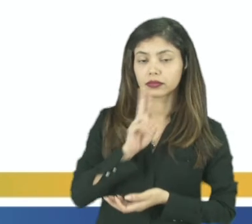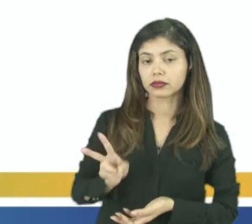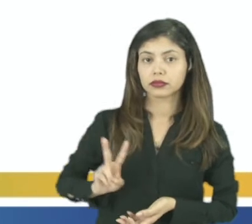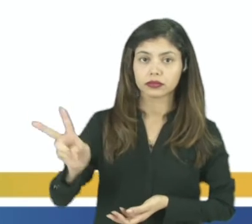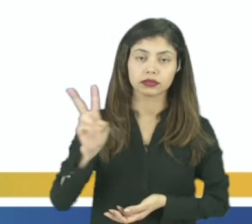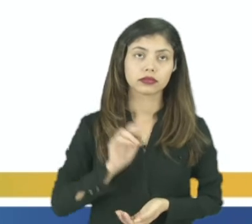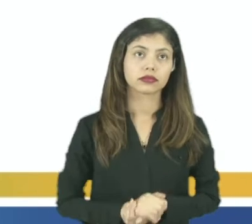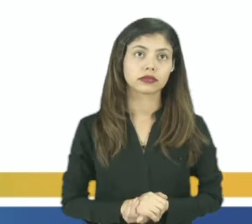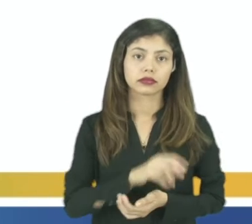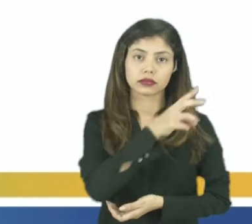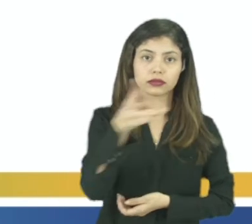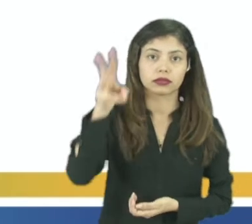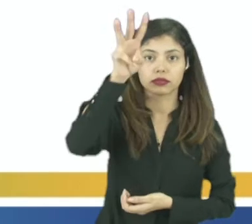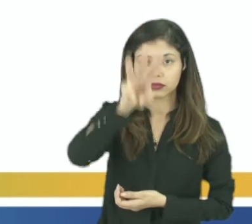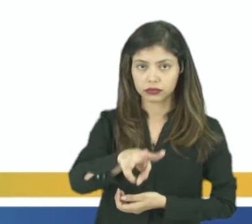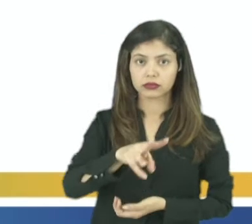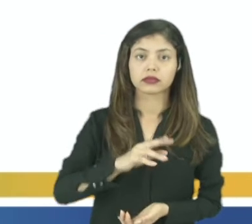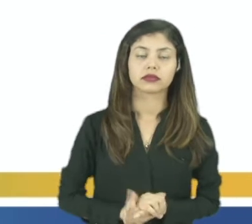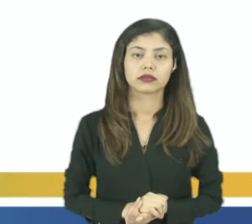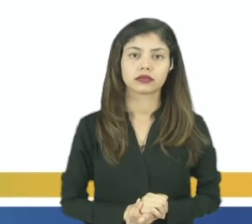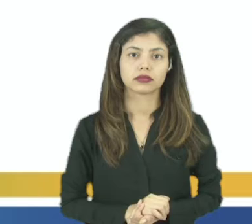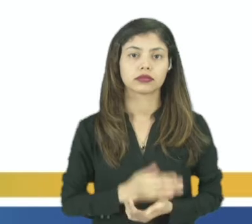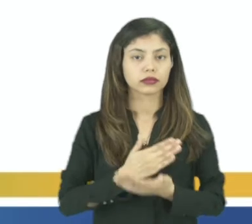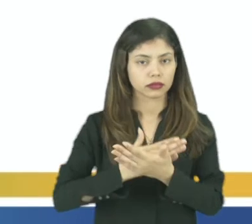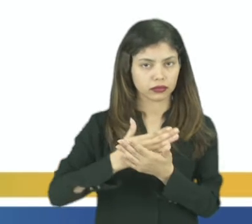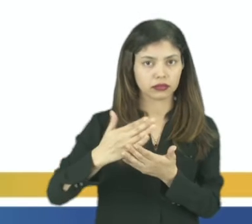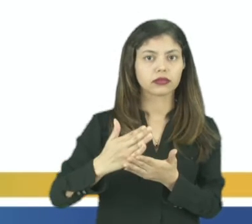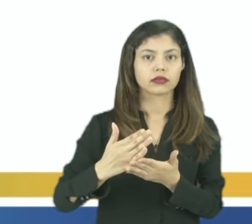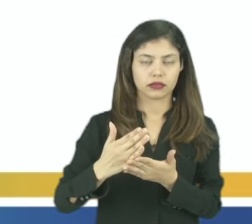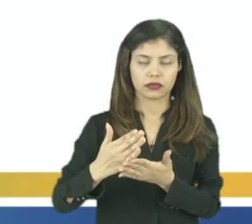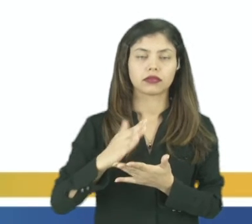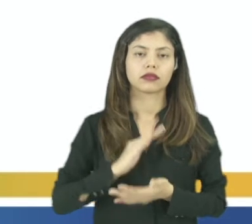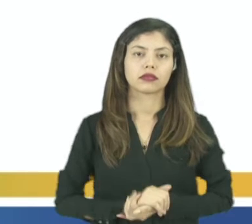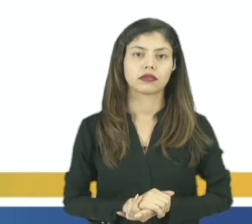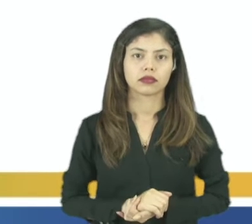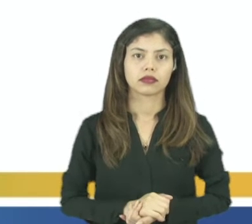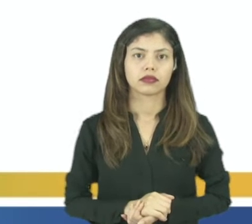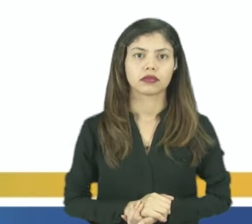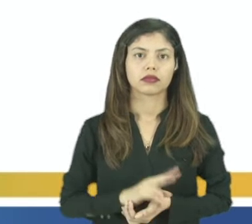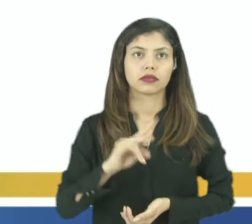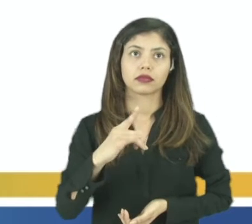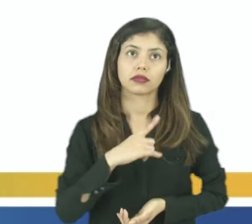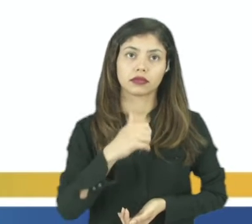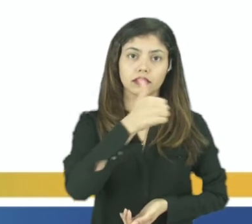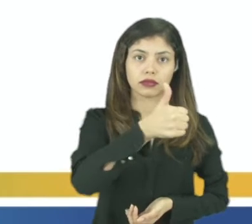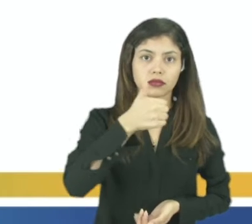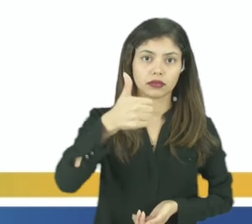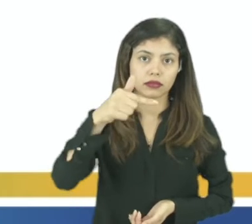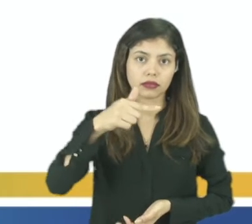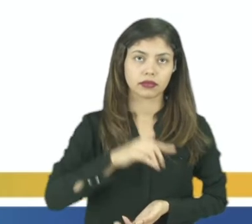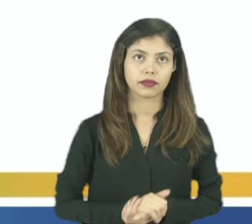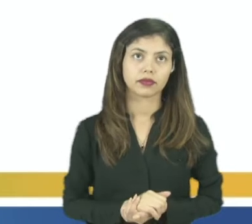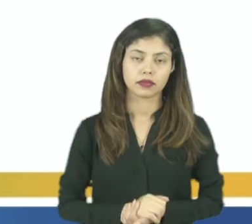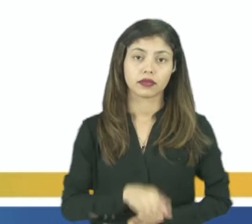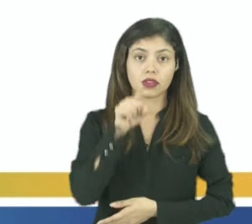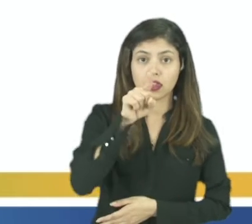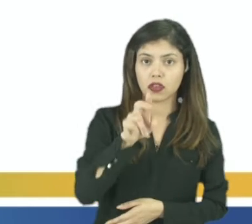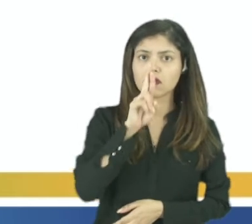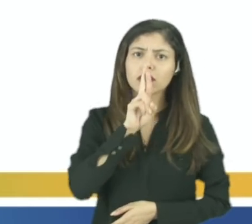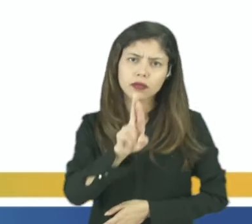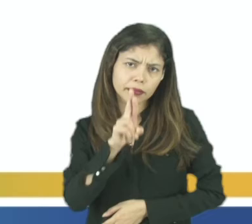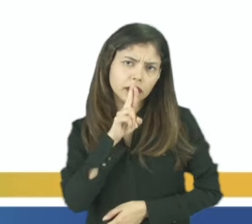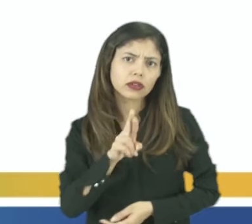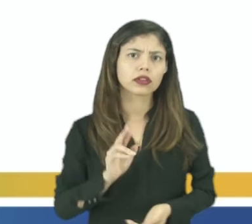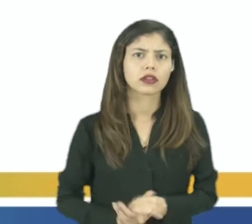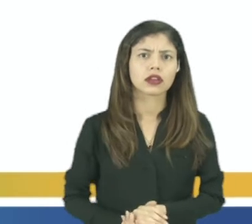dessa matriz, que é a matriz que nós começamos essa situação, ela terá resultado 117. Isso você calculando